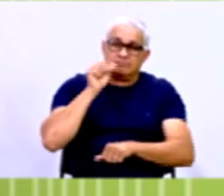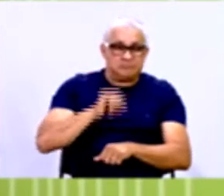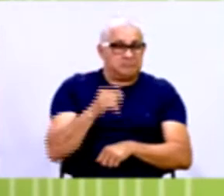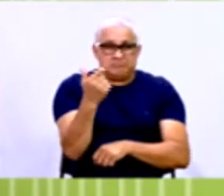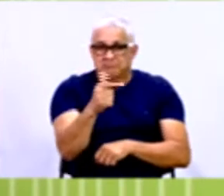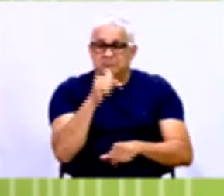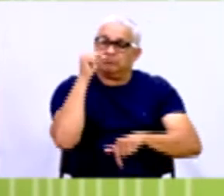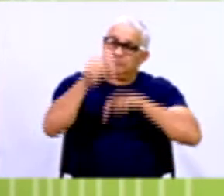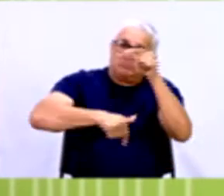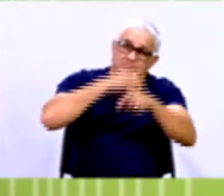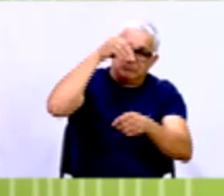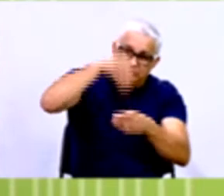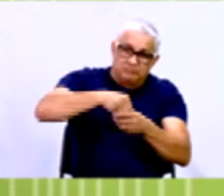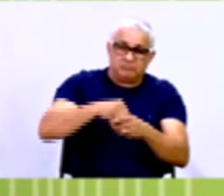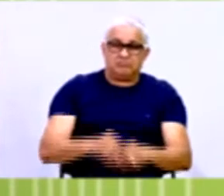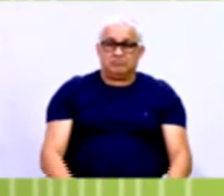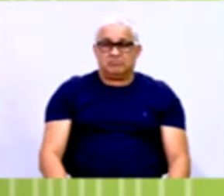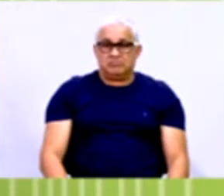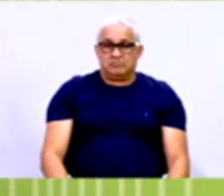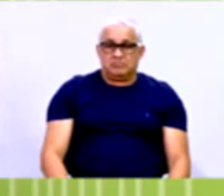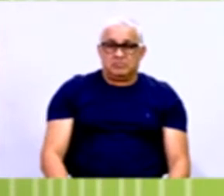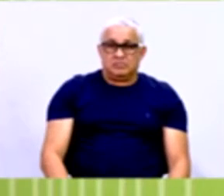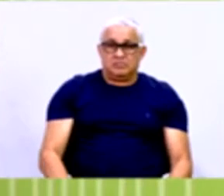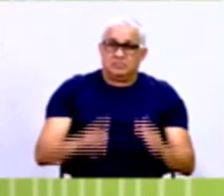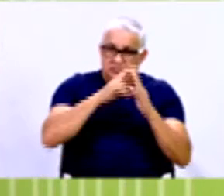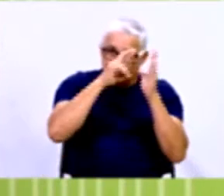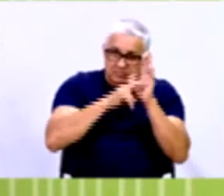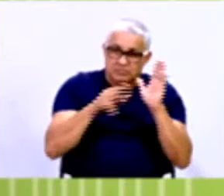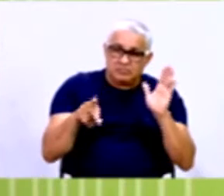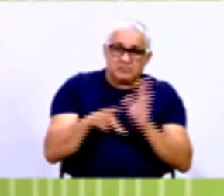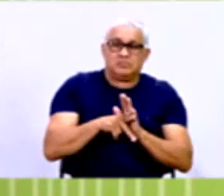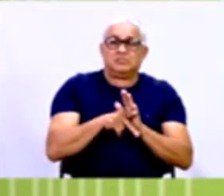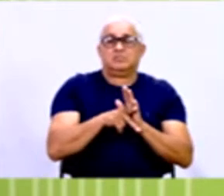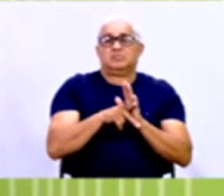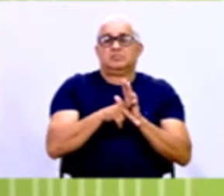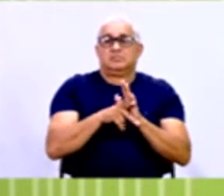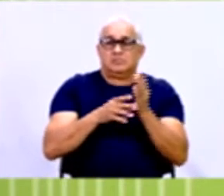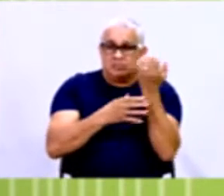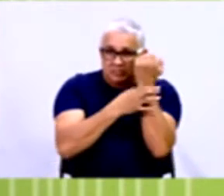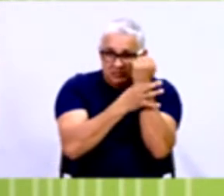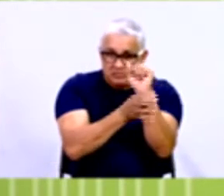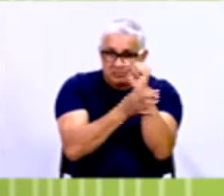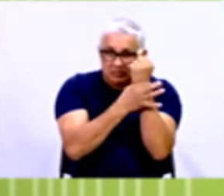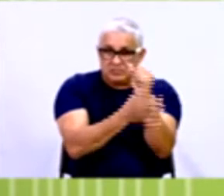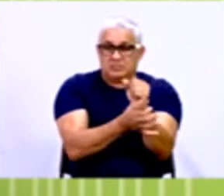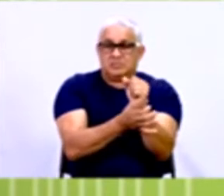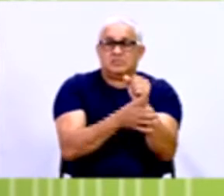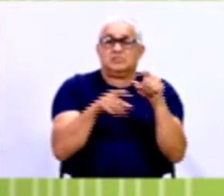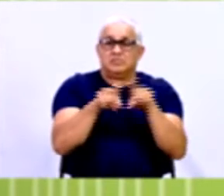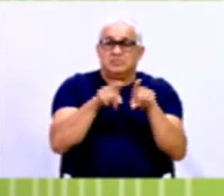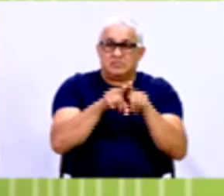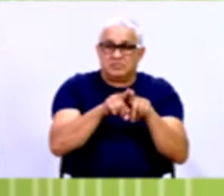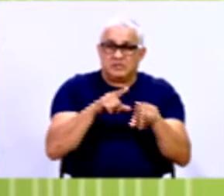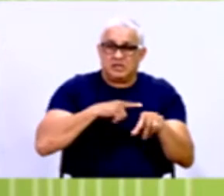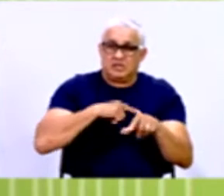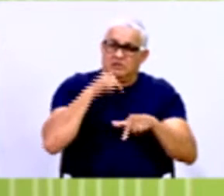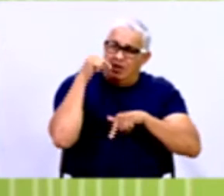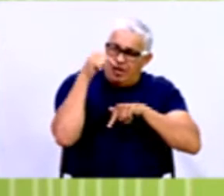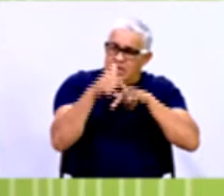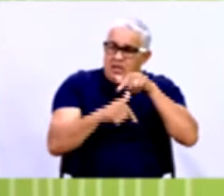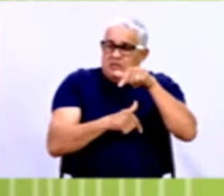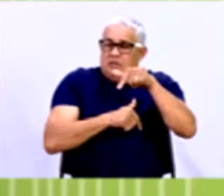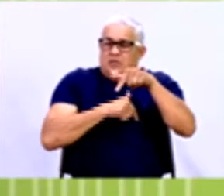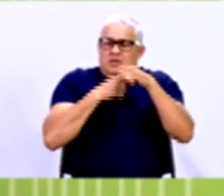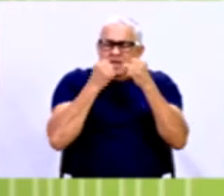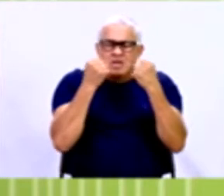no seu trabalho medidas de segurança no seu ambiente de trabalho, se você está sobrecarregando a sua jornada de